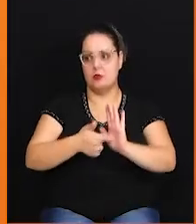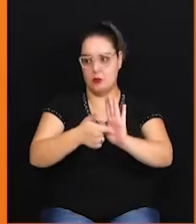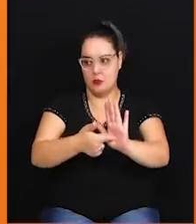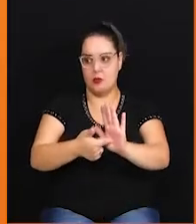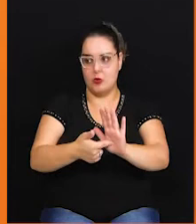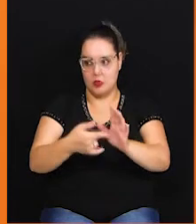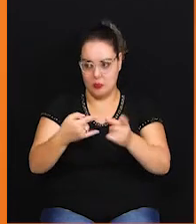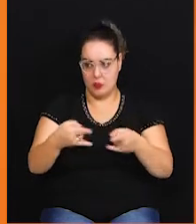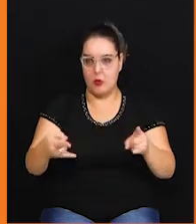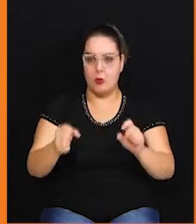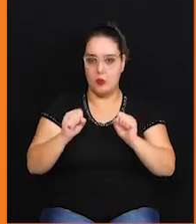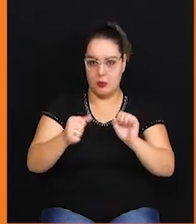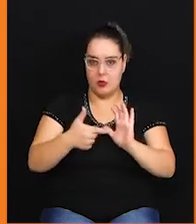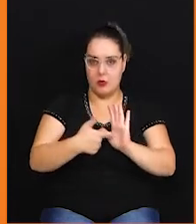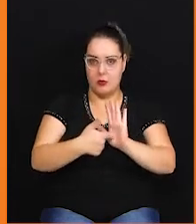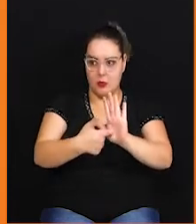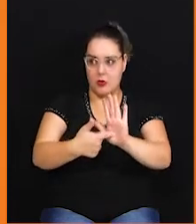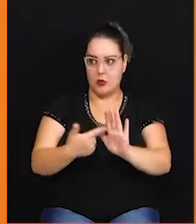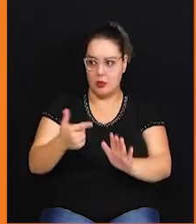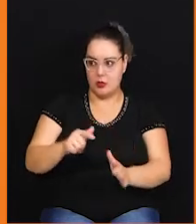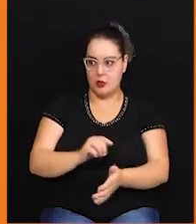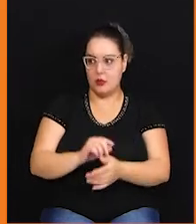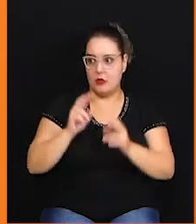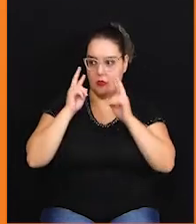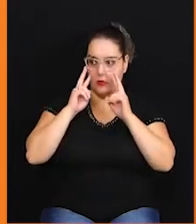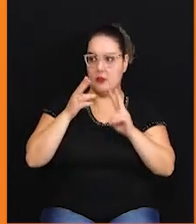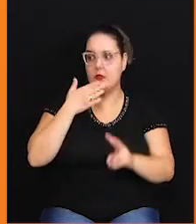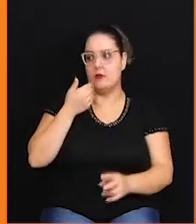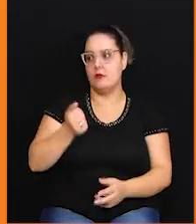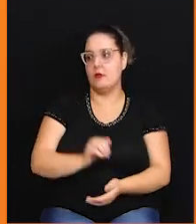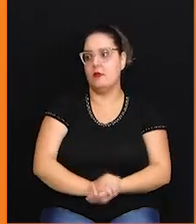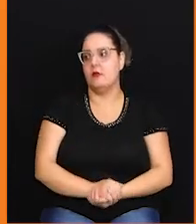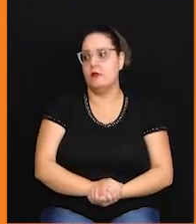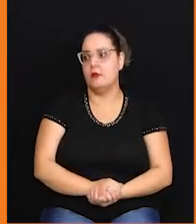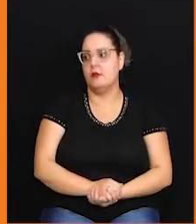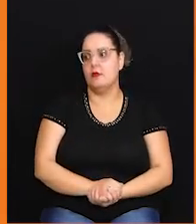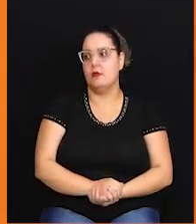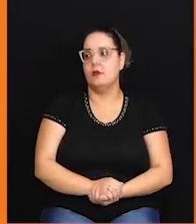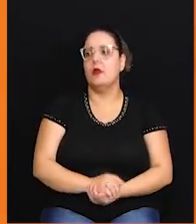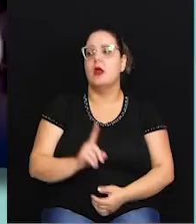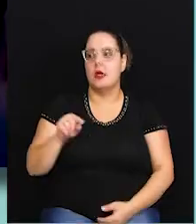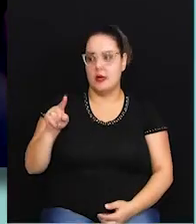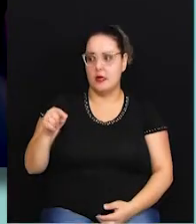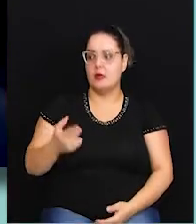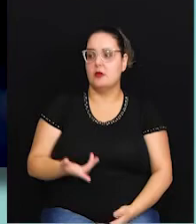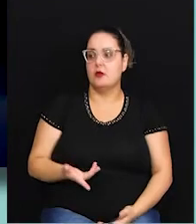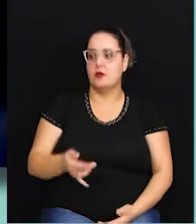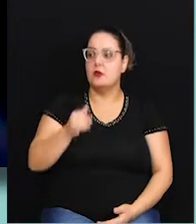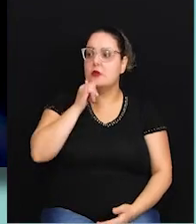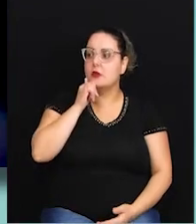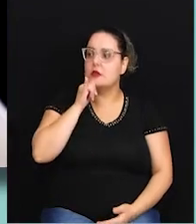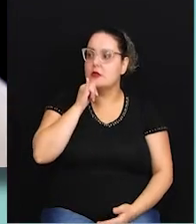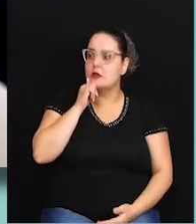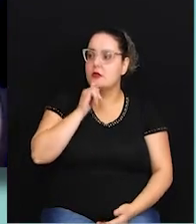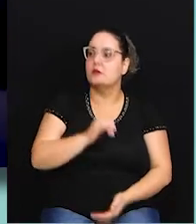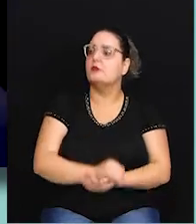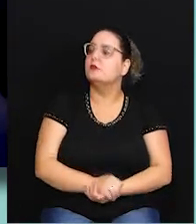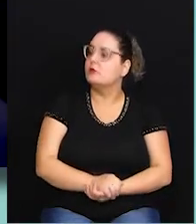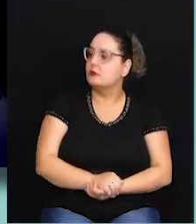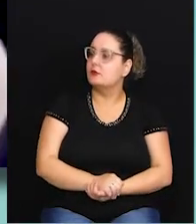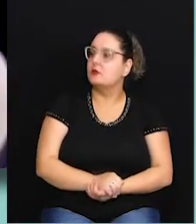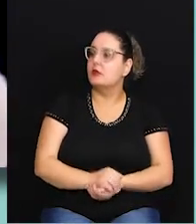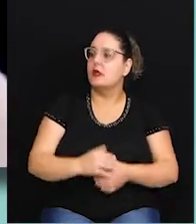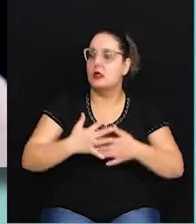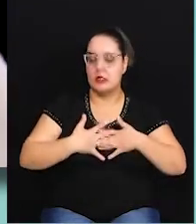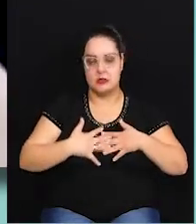o absorvente, se puder mostrar de novo para o pessoal ver melhor. Esse é o nosso protótipo. Então, na verdade, esse aqui é um